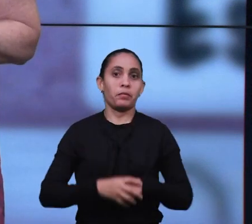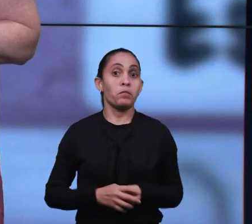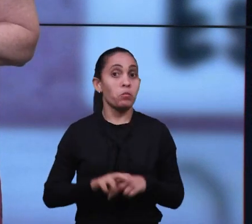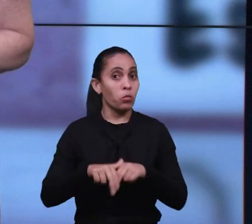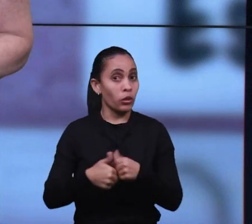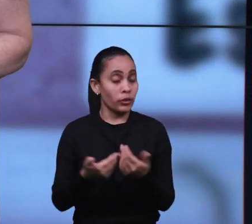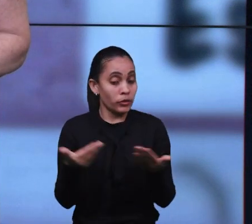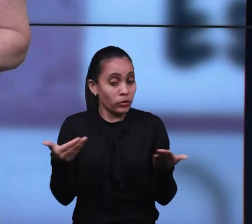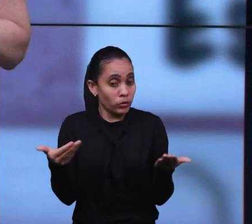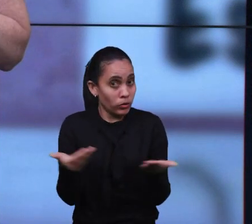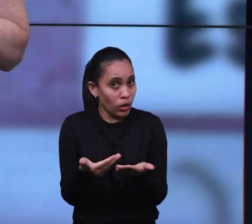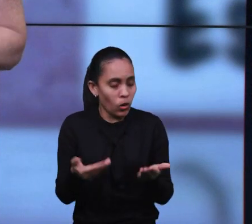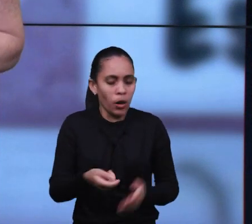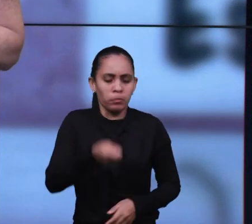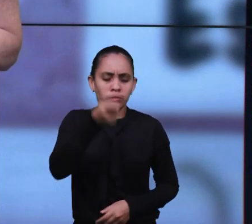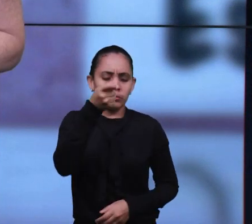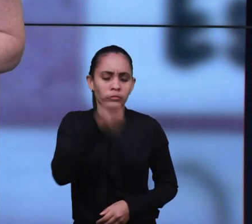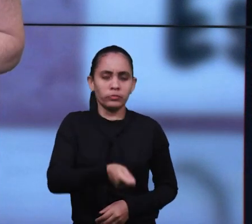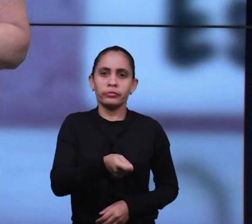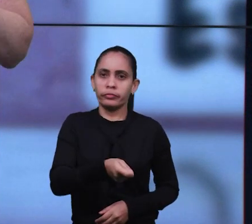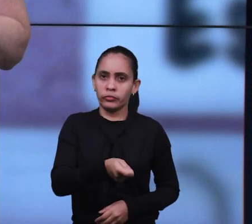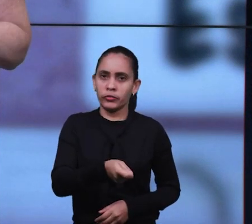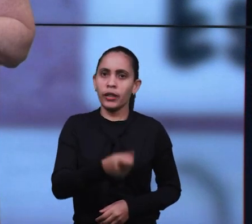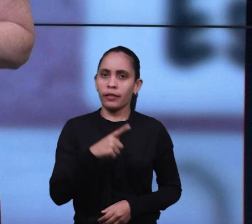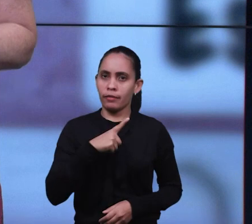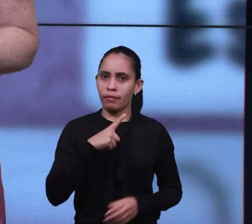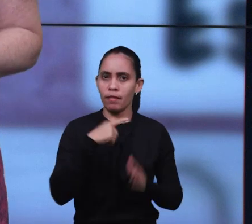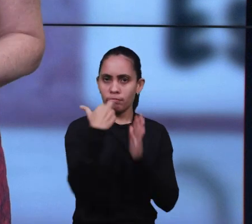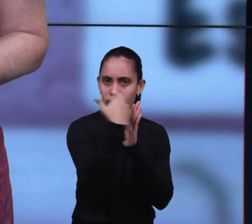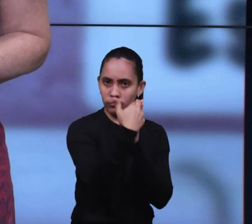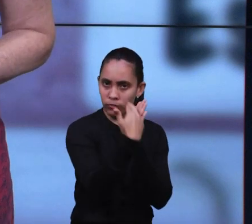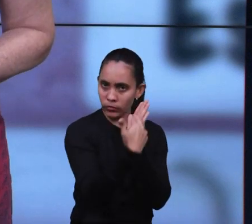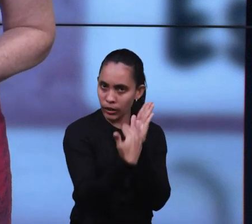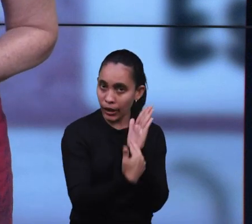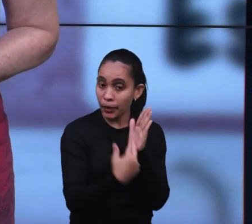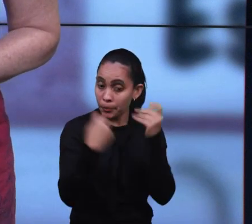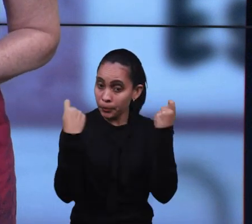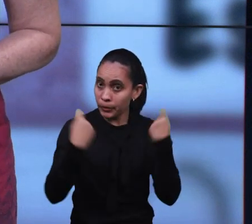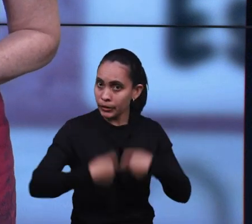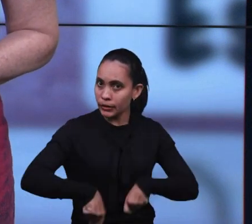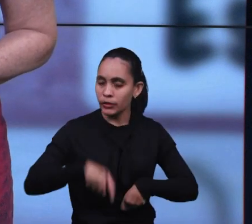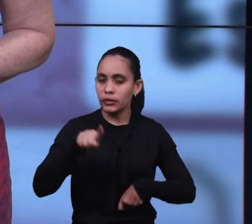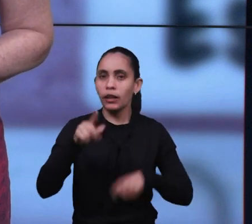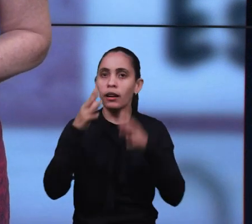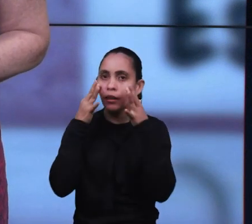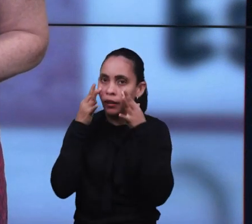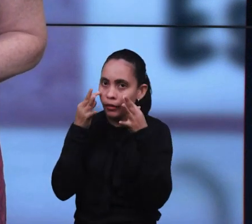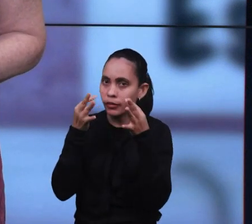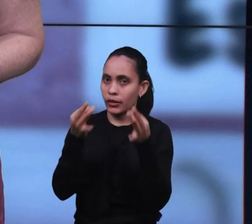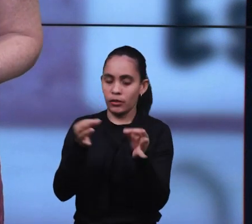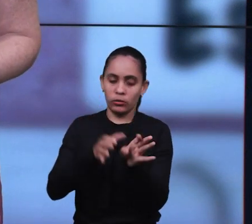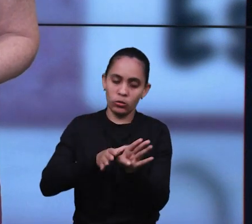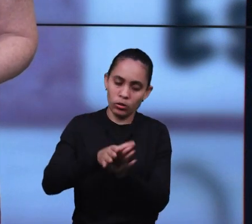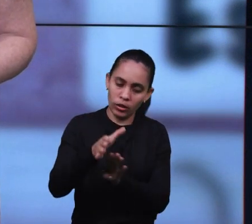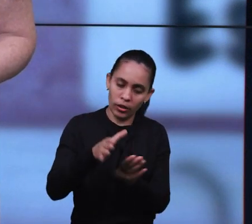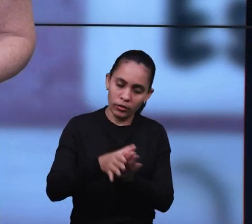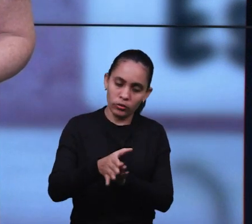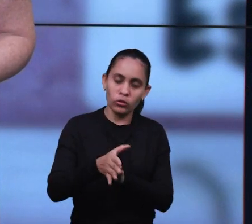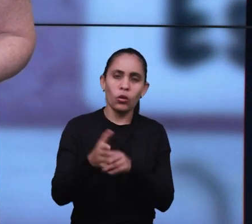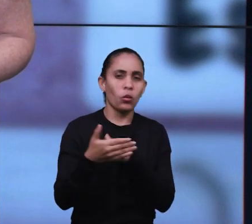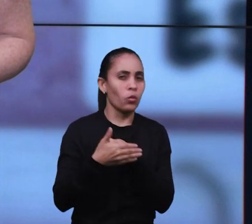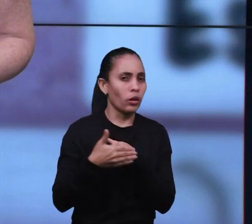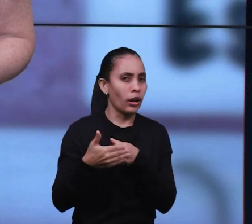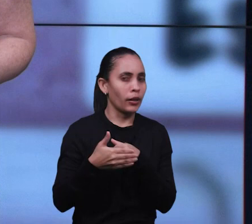a disciplina e o estabelecimento de regras é necessário. Então esteja atento, oriente com